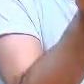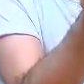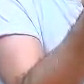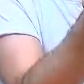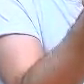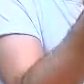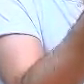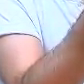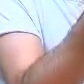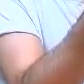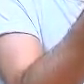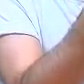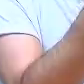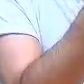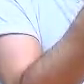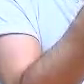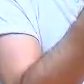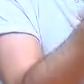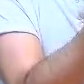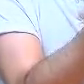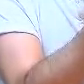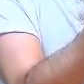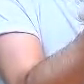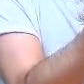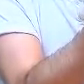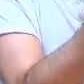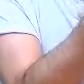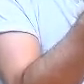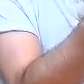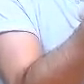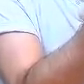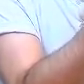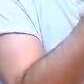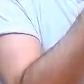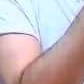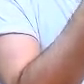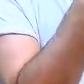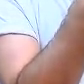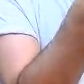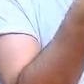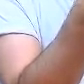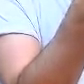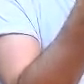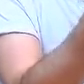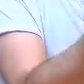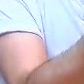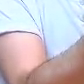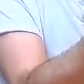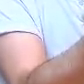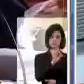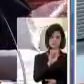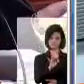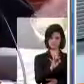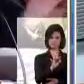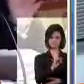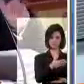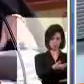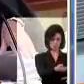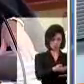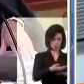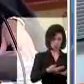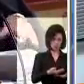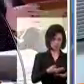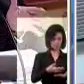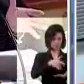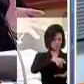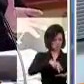dela. Eu nunca vi isso, né? Em nome da colegialidade. Disse ela, como este colégio já